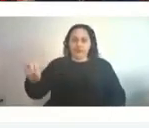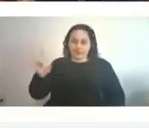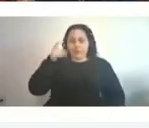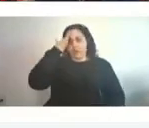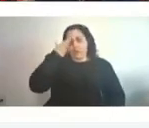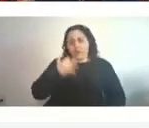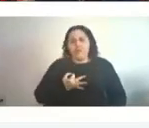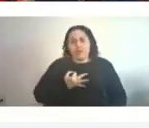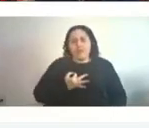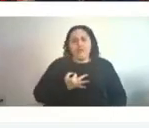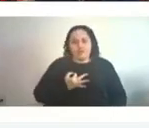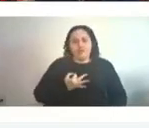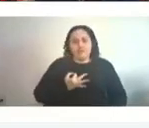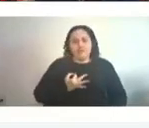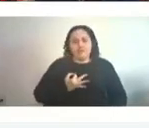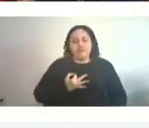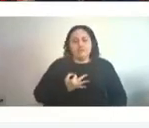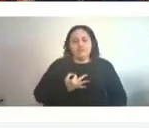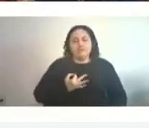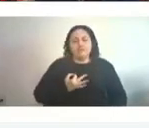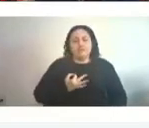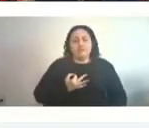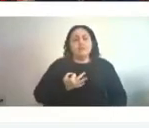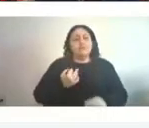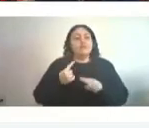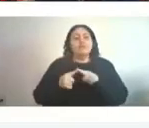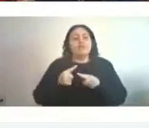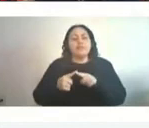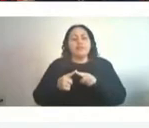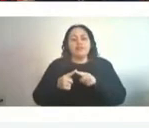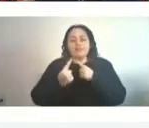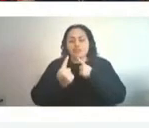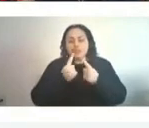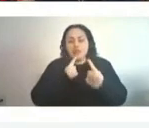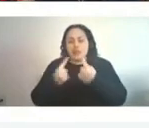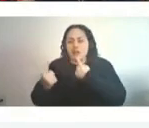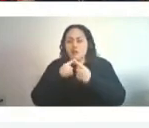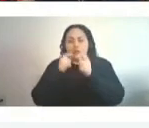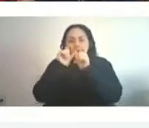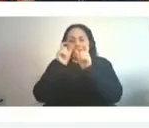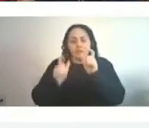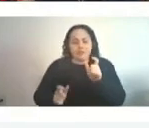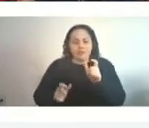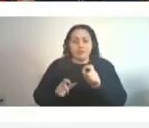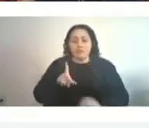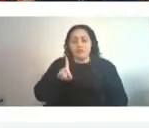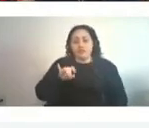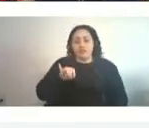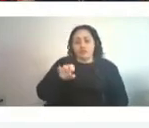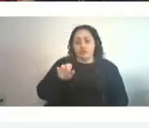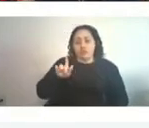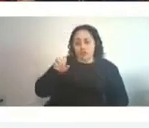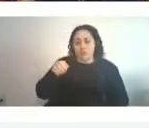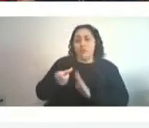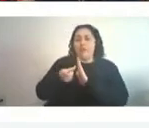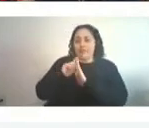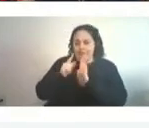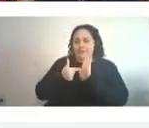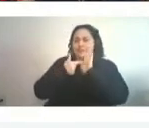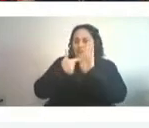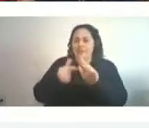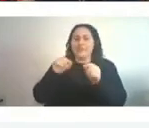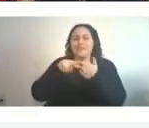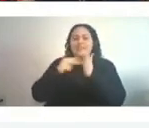Compreendemos principalmente que o diálogo epistemológico, eu acho que o Diogo mostrou isso muito bem, o que é o diálogo